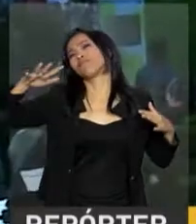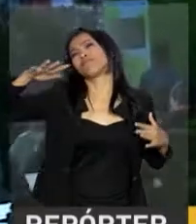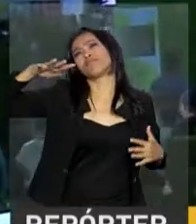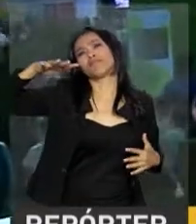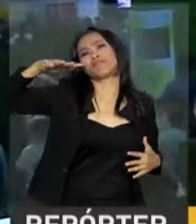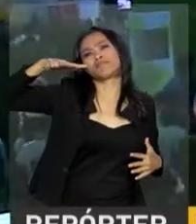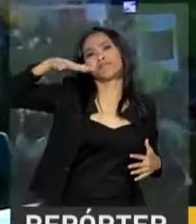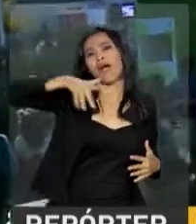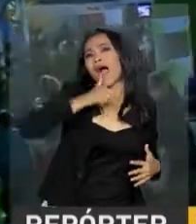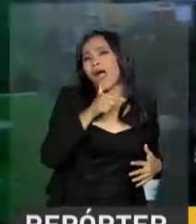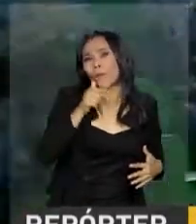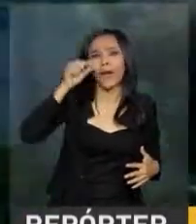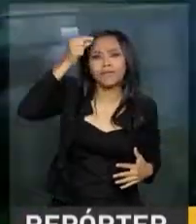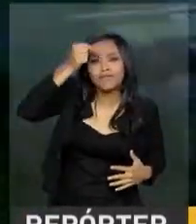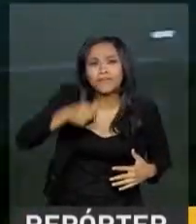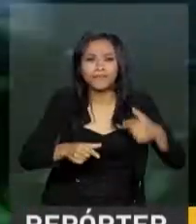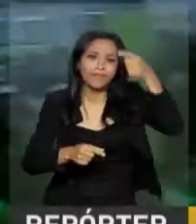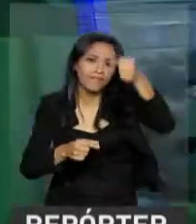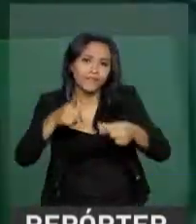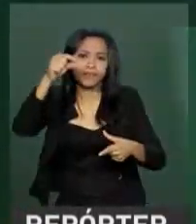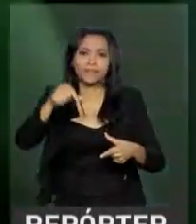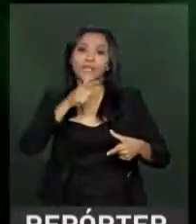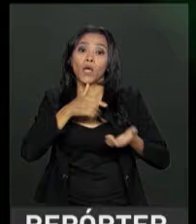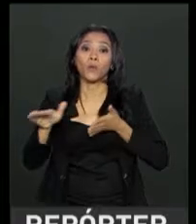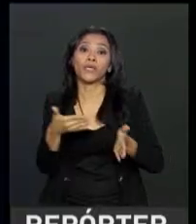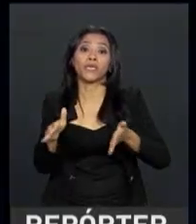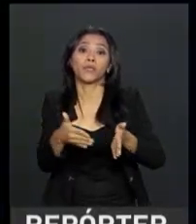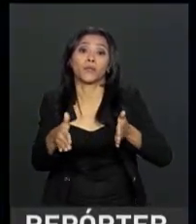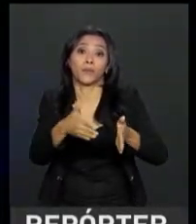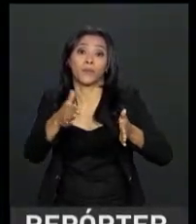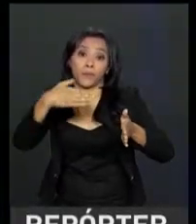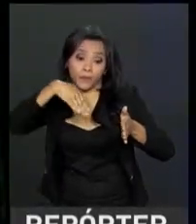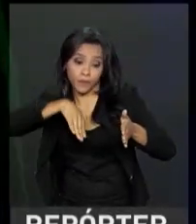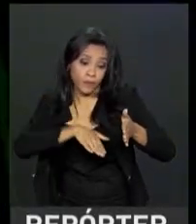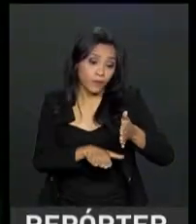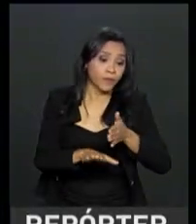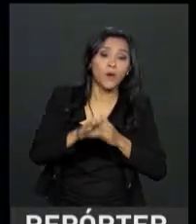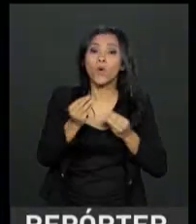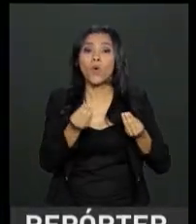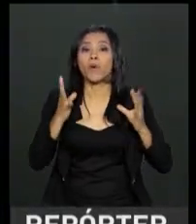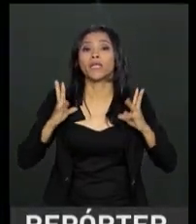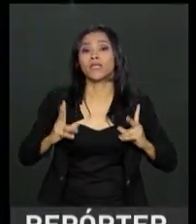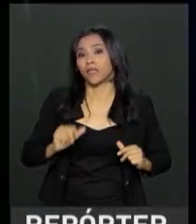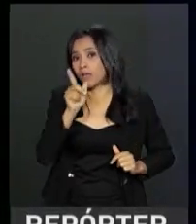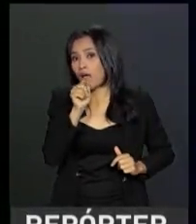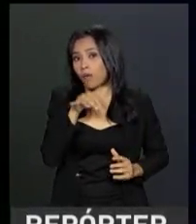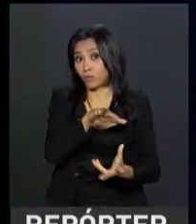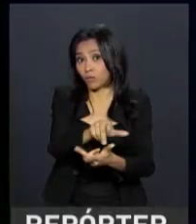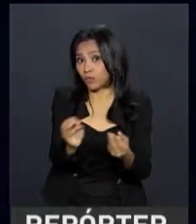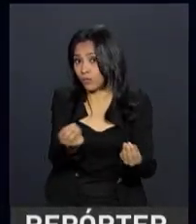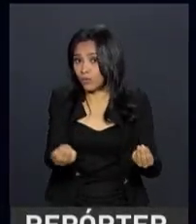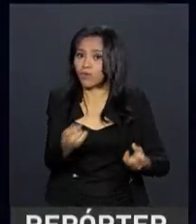milhões de pingos d'água, através de um rio, que é o Rio Guandu, para conhecer a maior estação de tratamento de água do mundo. E tem sido